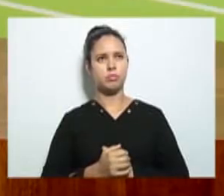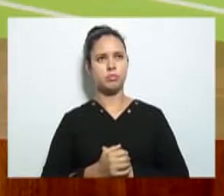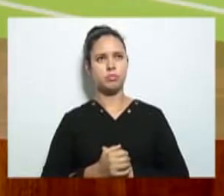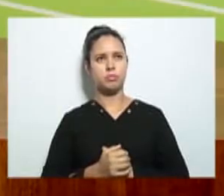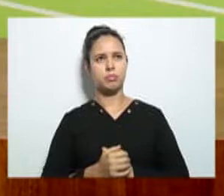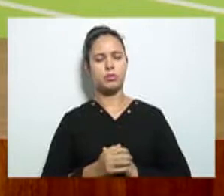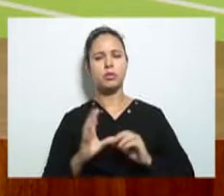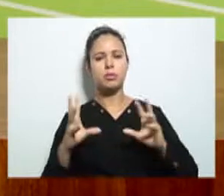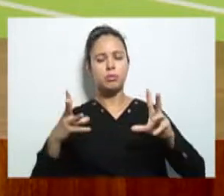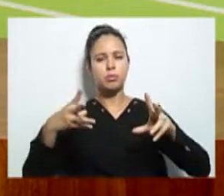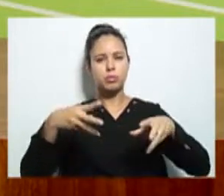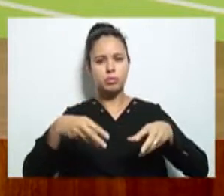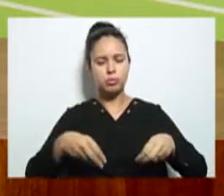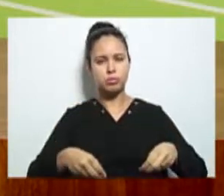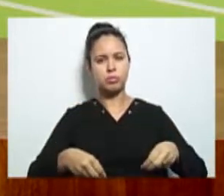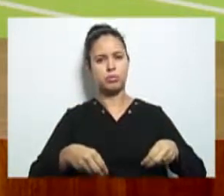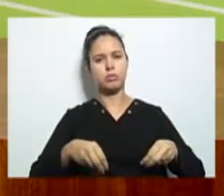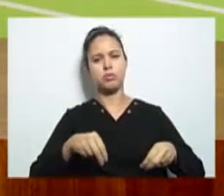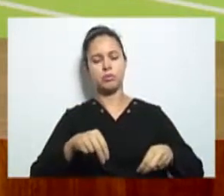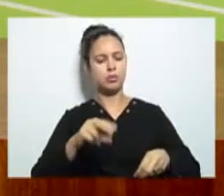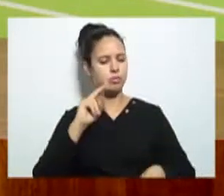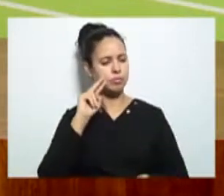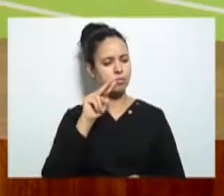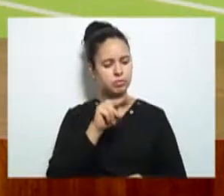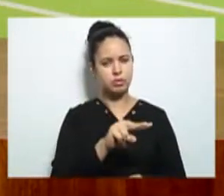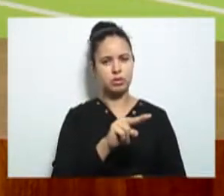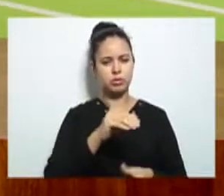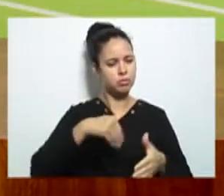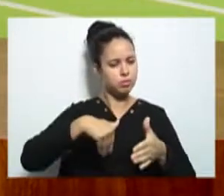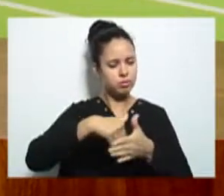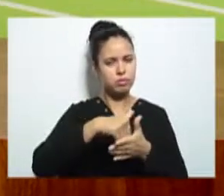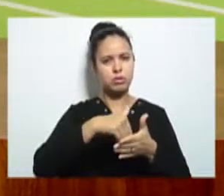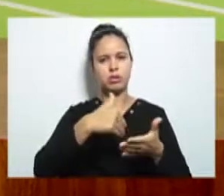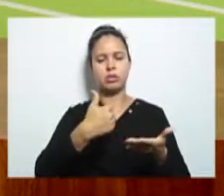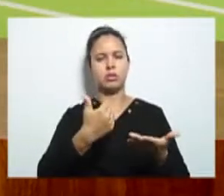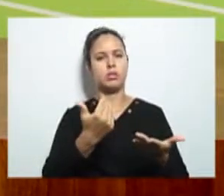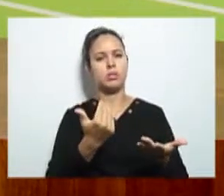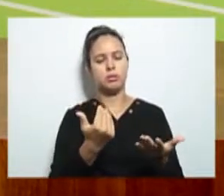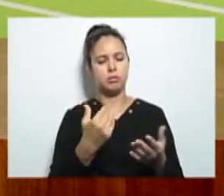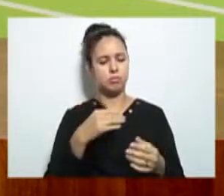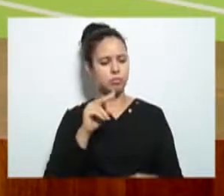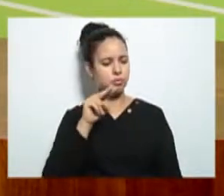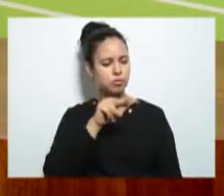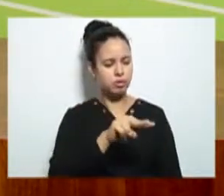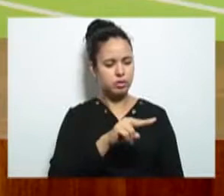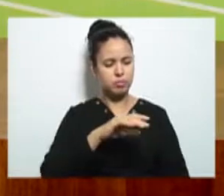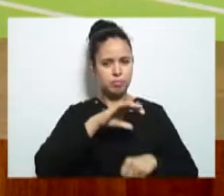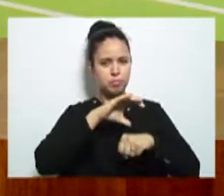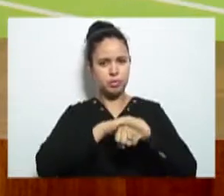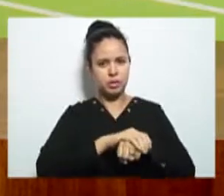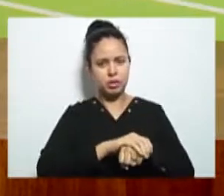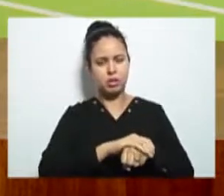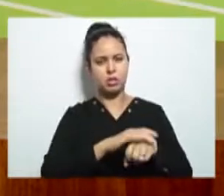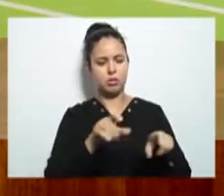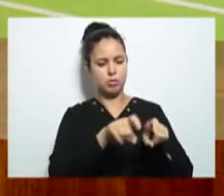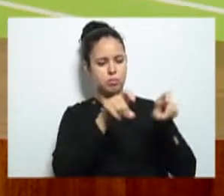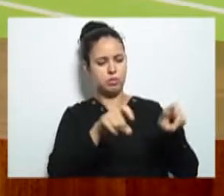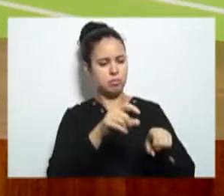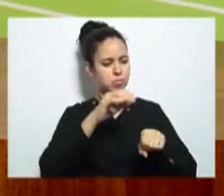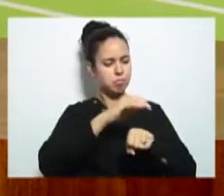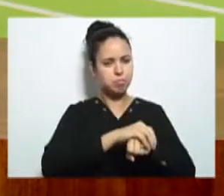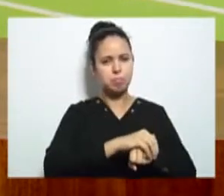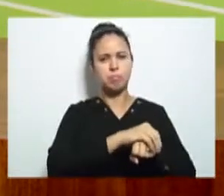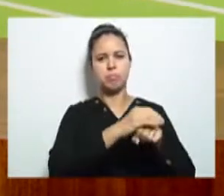um tapinha, ou então que você consegue chutar ele, é o hardware. Tudo aquilo que a gente consegue colocar a mão ali, às vezes não está funcionando,